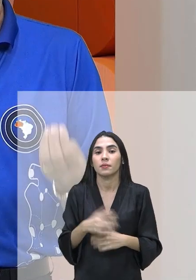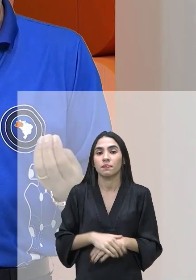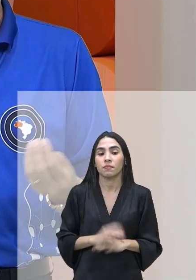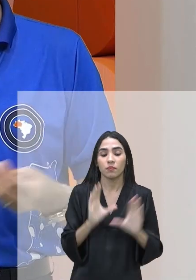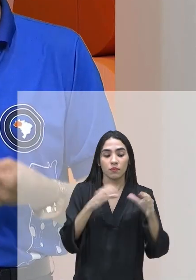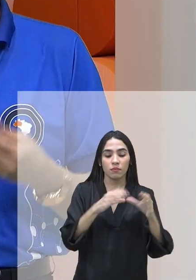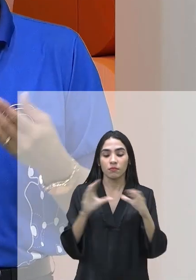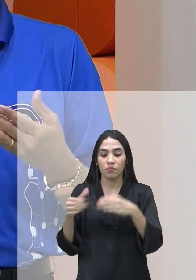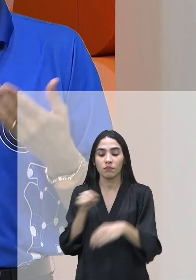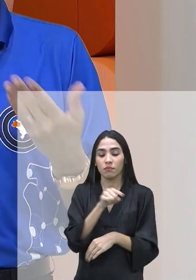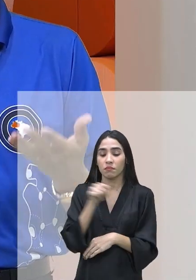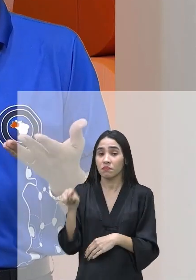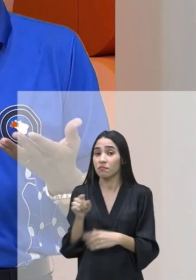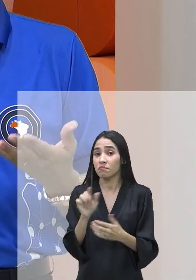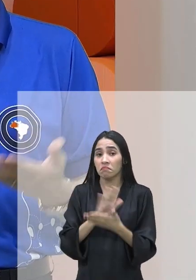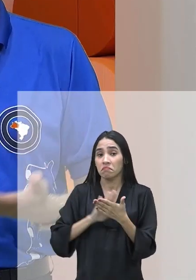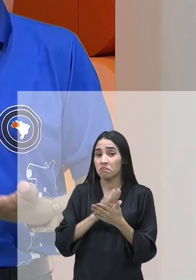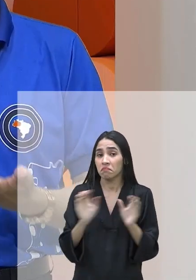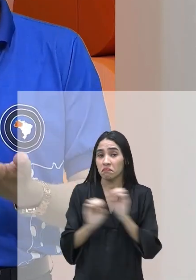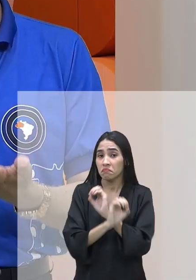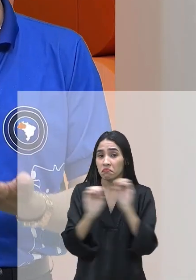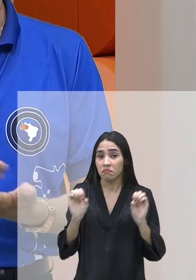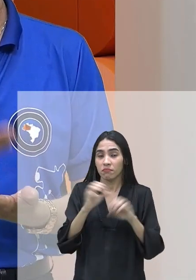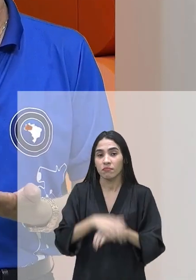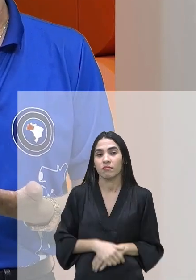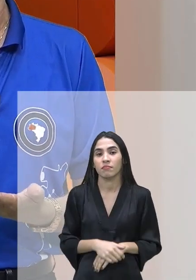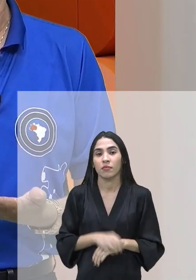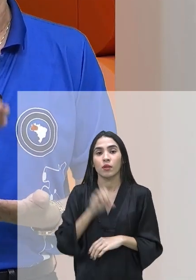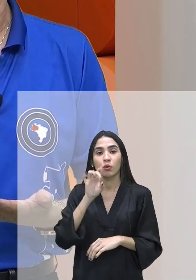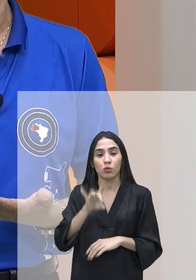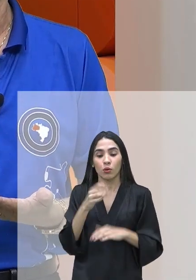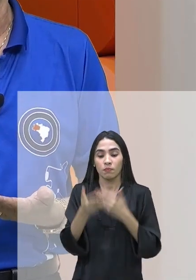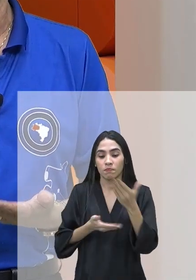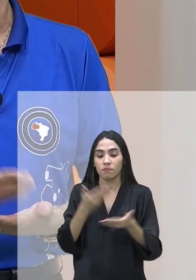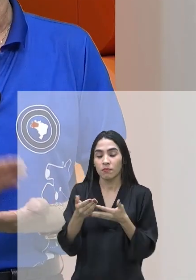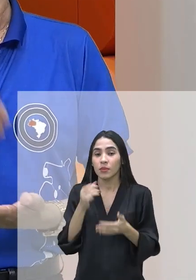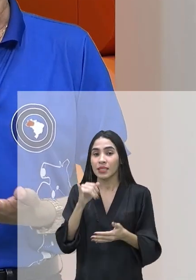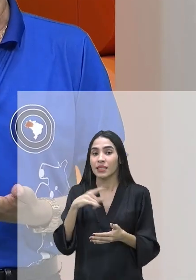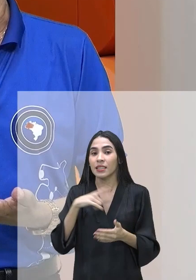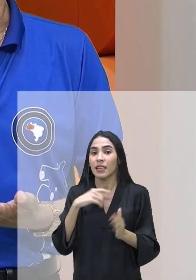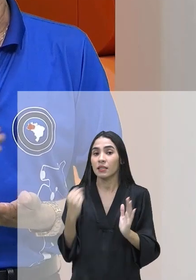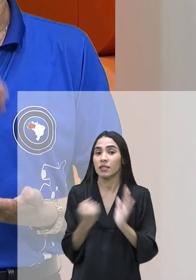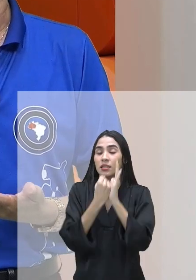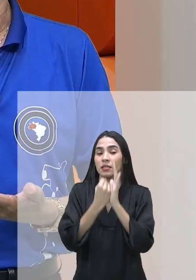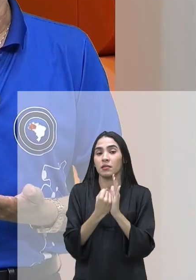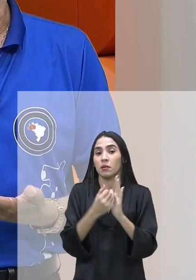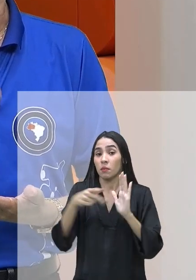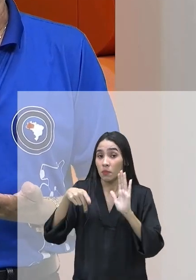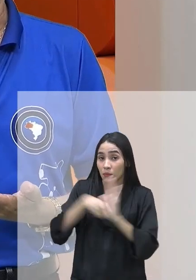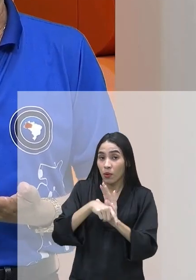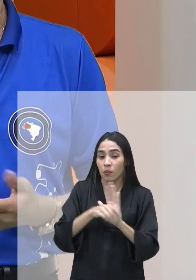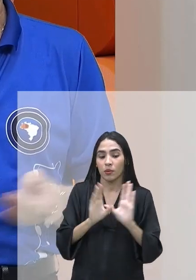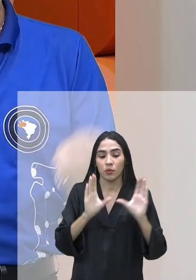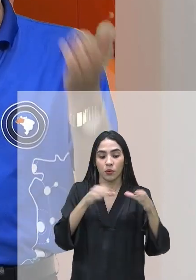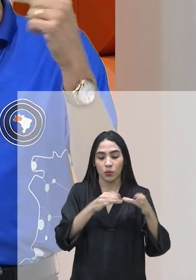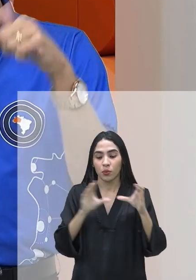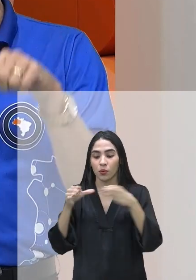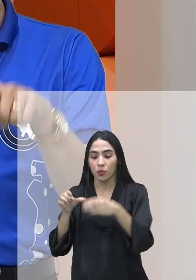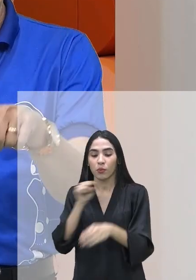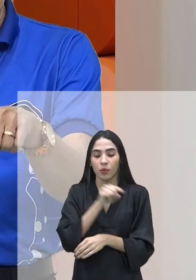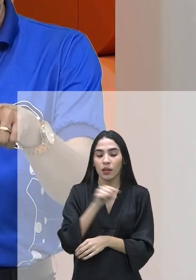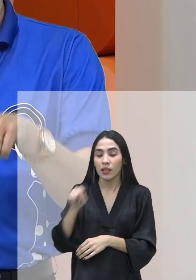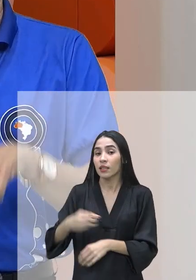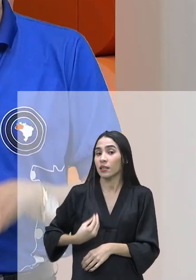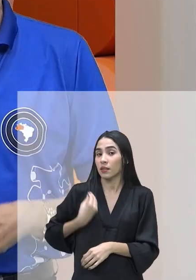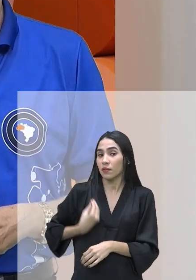aquele grupo? Ele só terá esse tratamento se ele tiver esse capital simbólico próprio do grupo que ele pertence, e